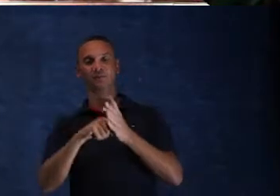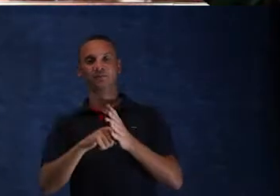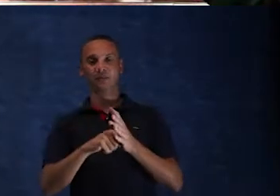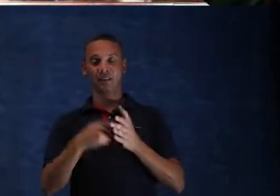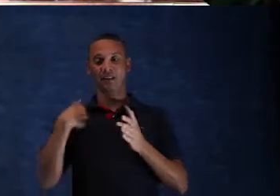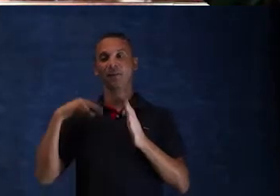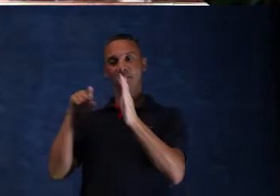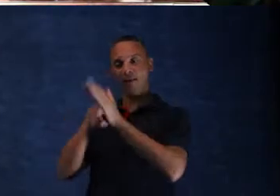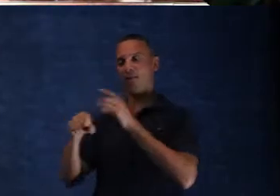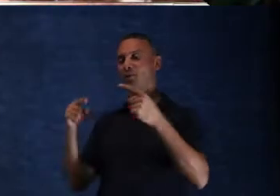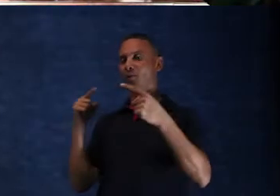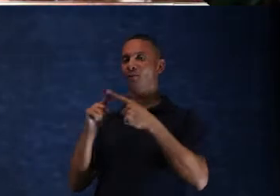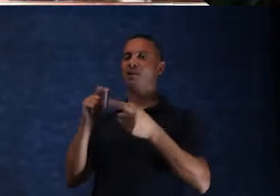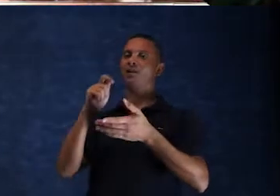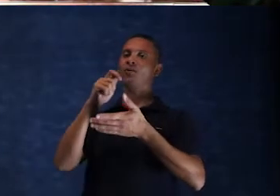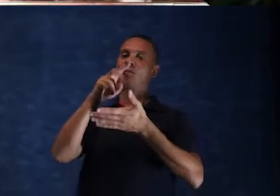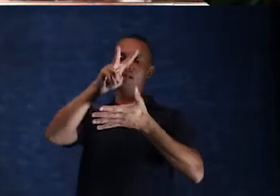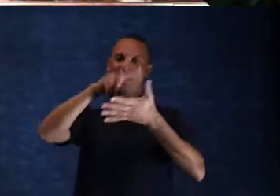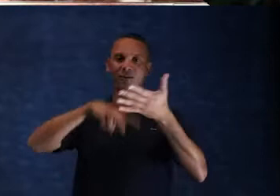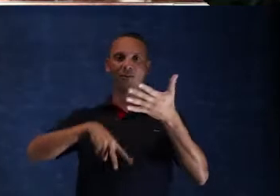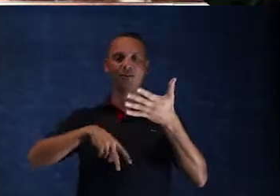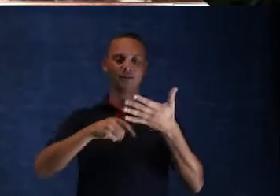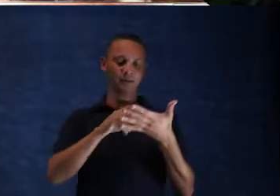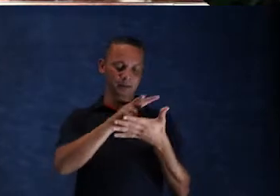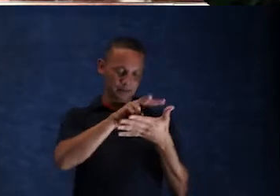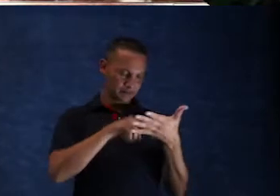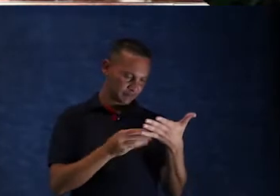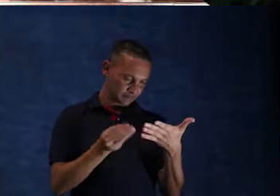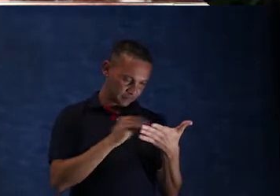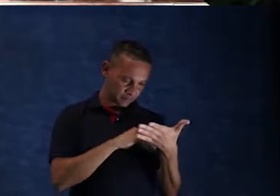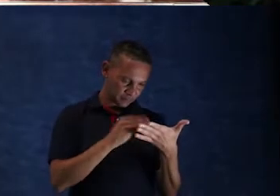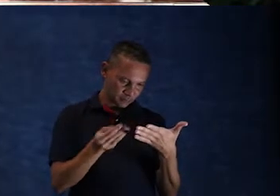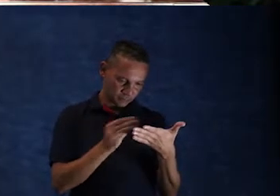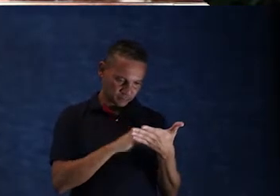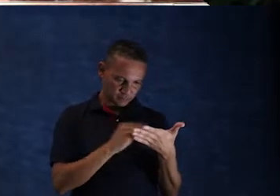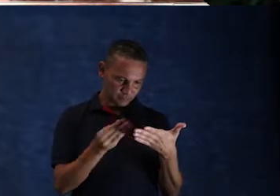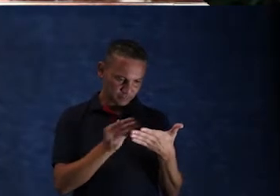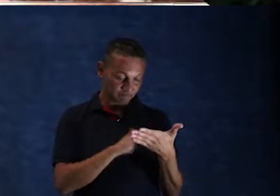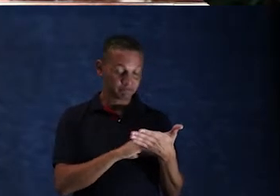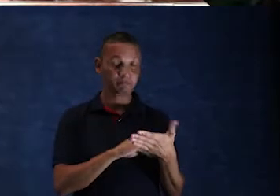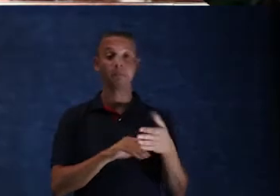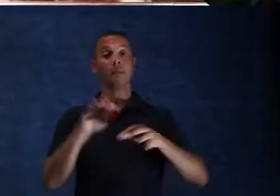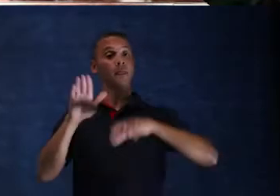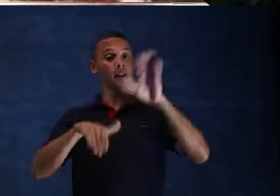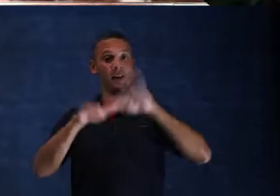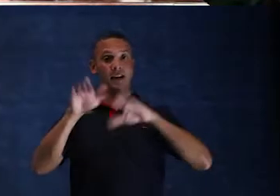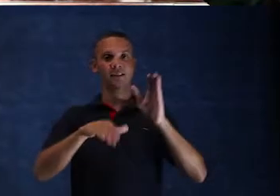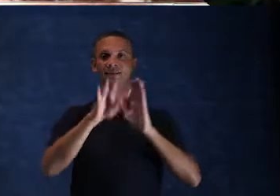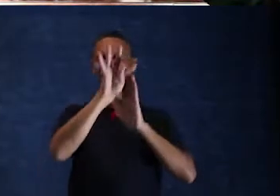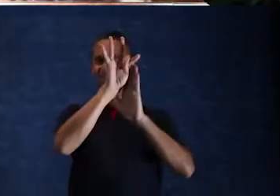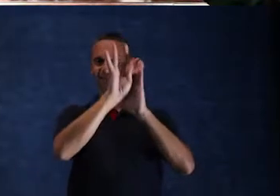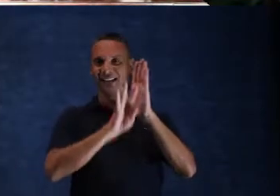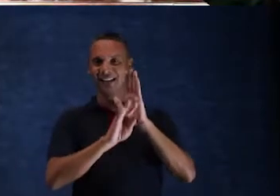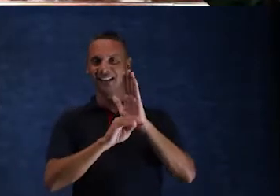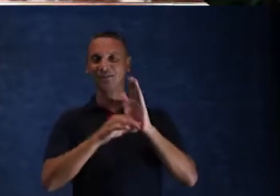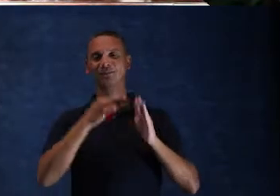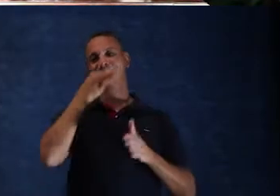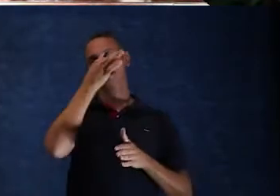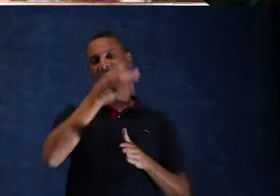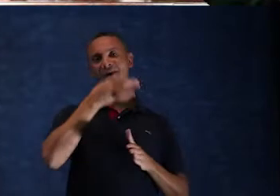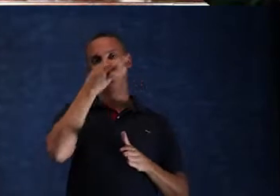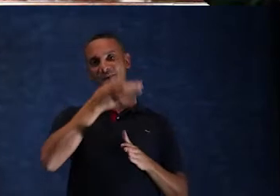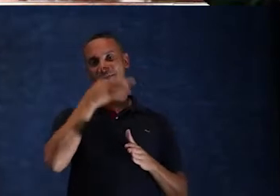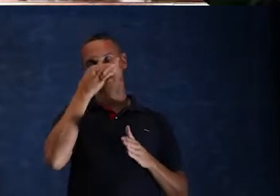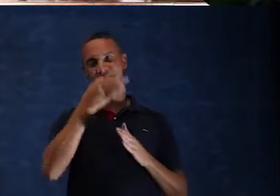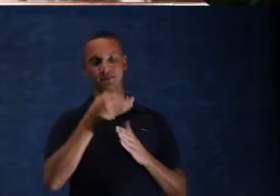leitor. Você falou um pouco do leitor também. E muitas vezes esse tipo de texto, de narrativa, leva o leitor